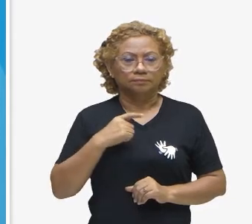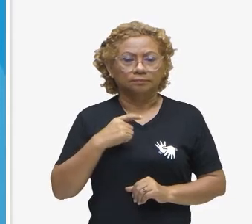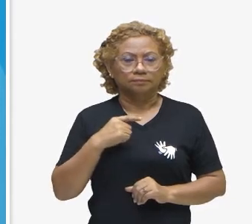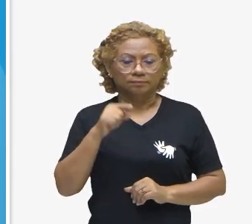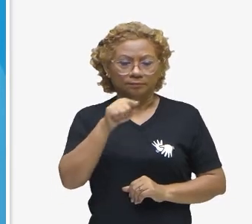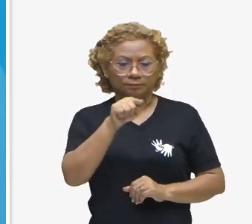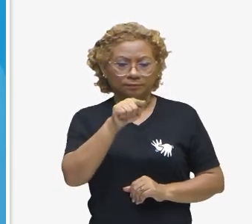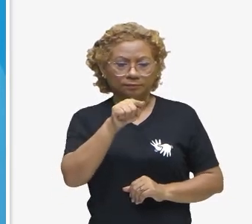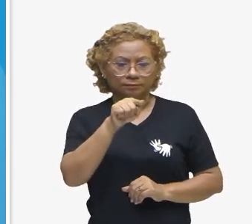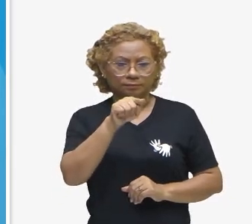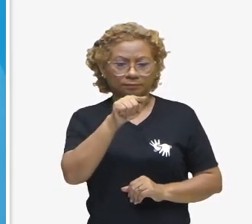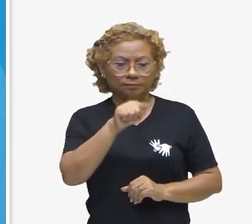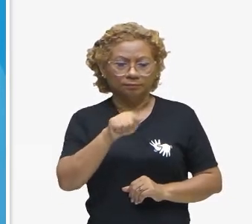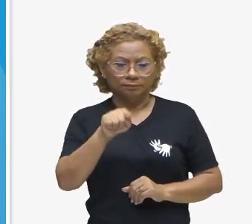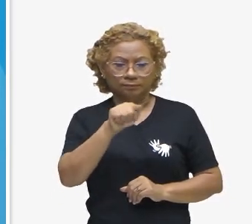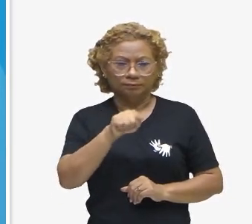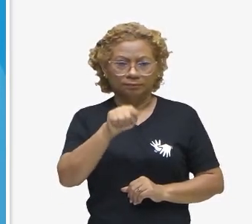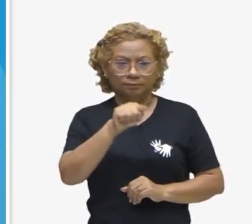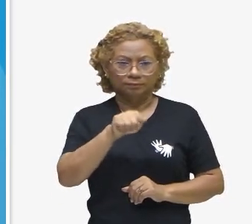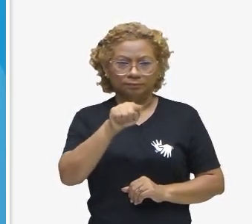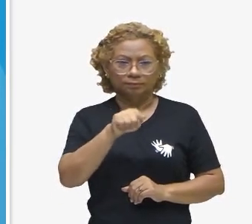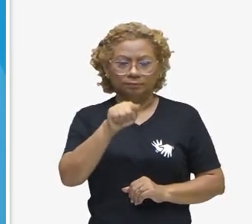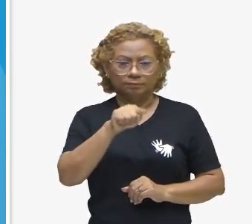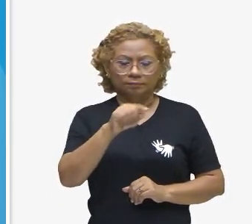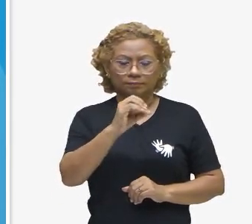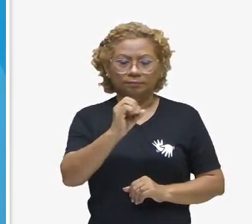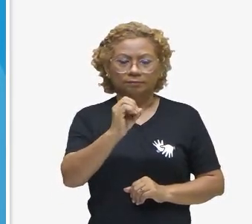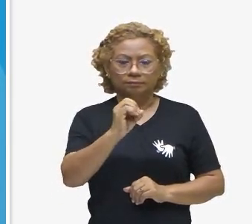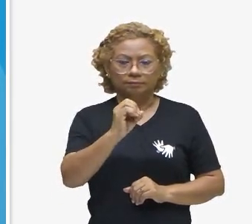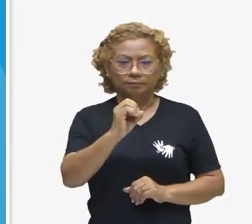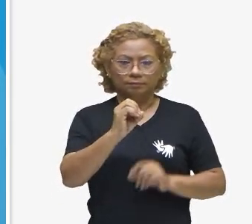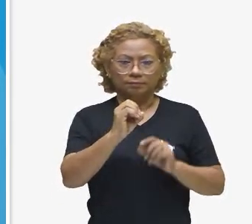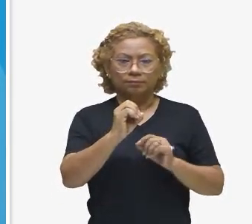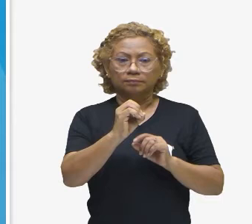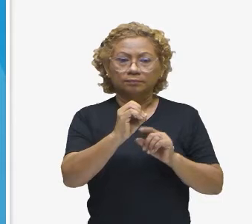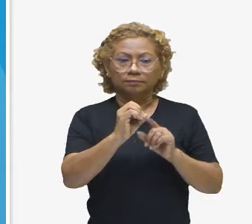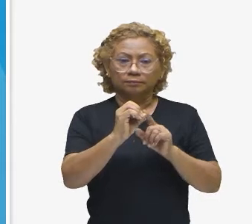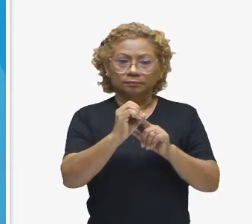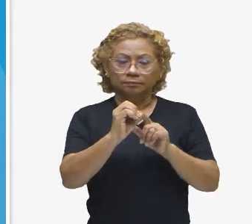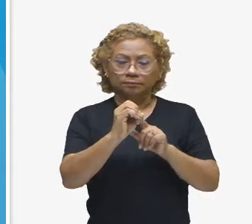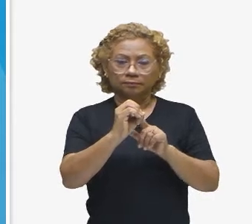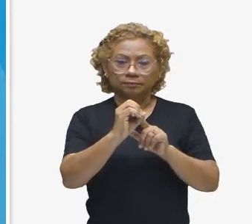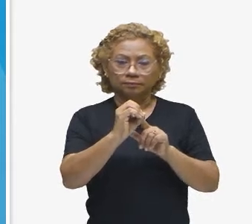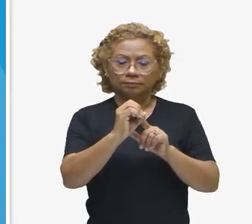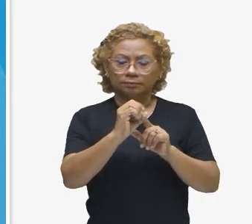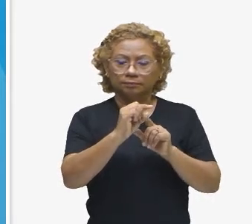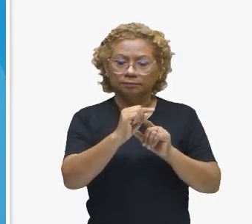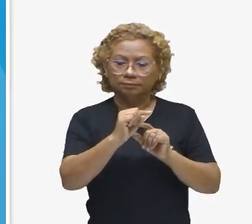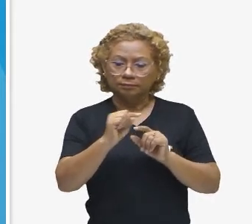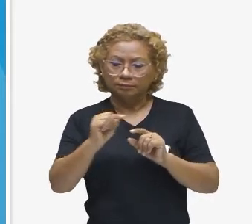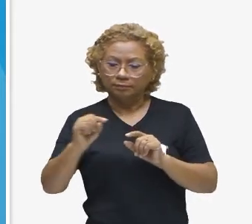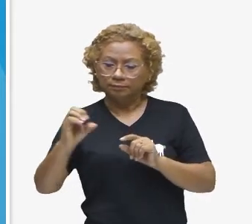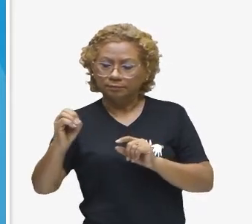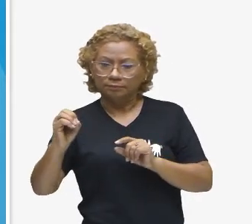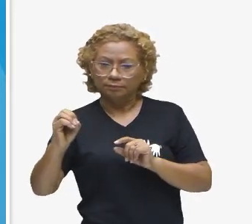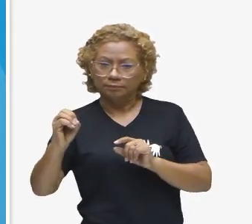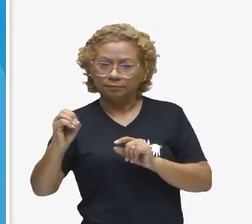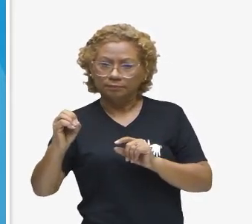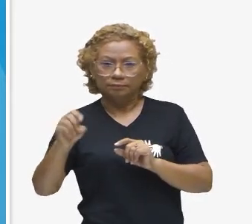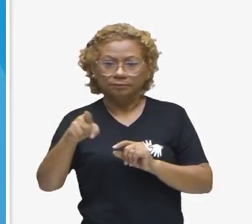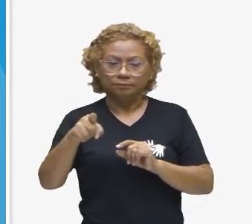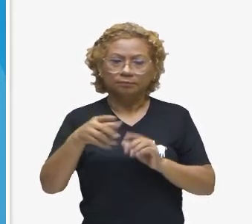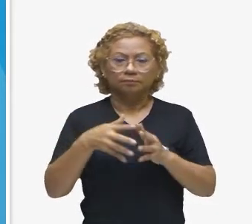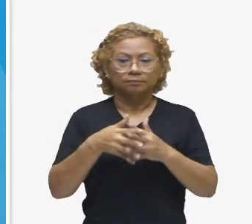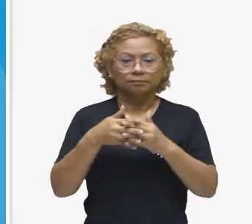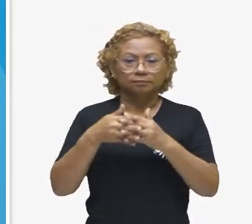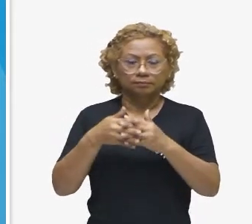é o quê? Que é o equivalente a 0 no eixo x. Cuidado para vocês não confundir.